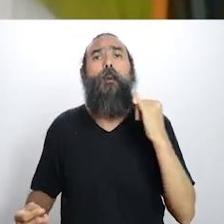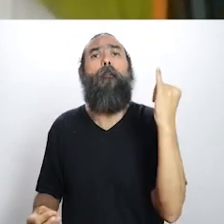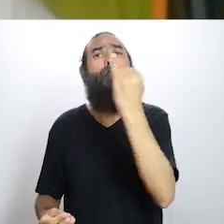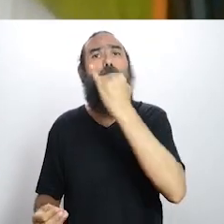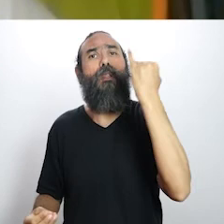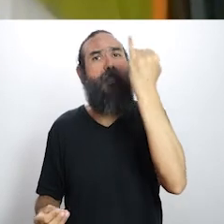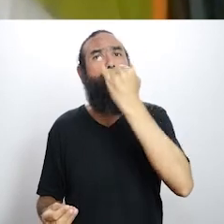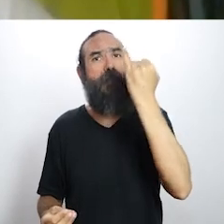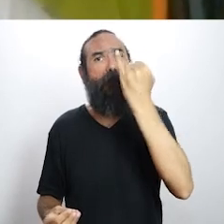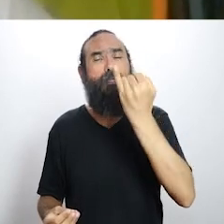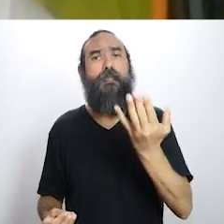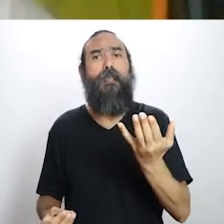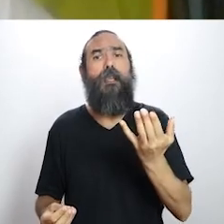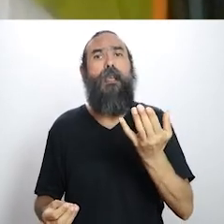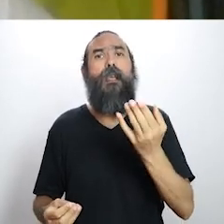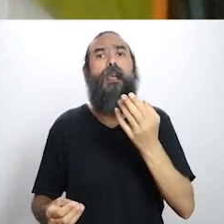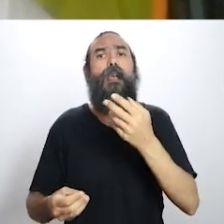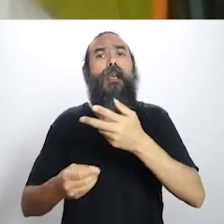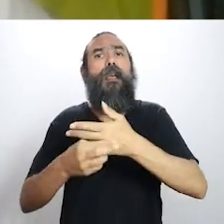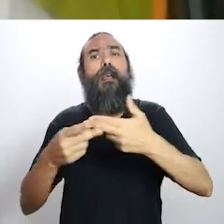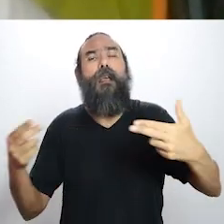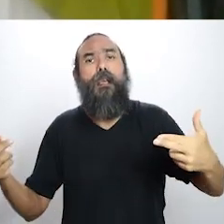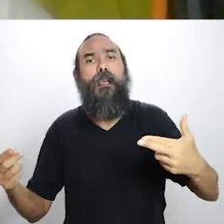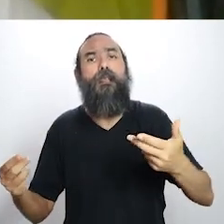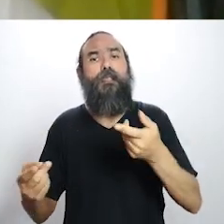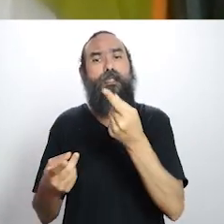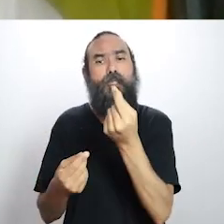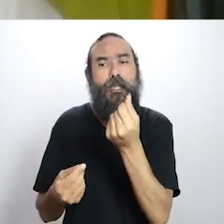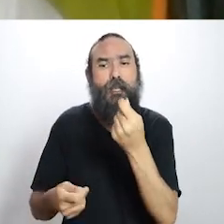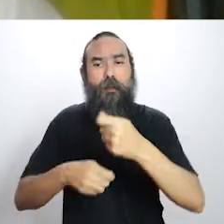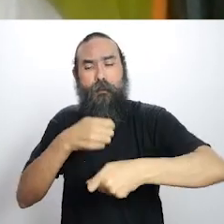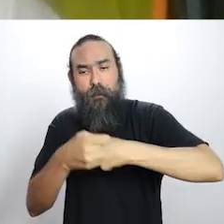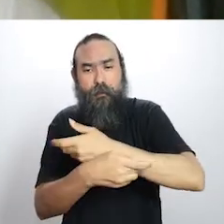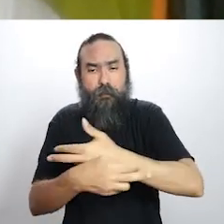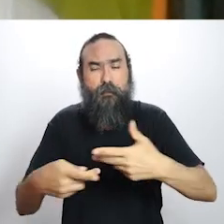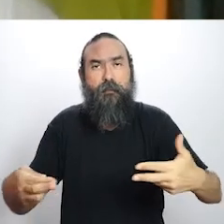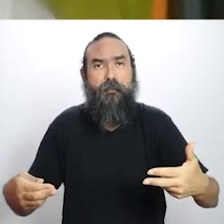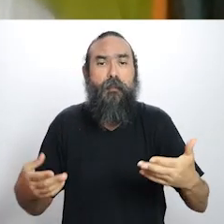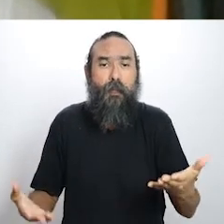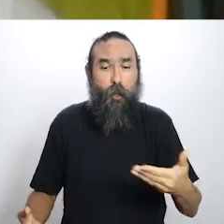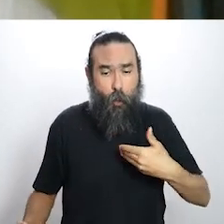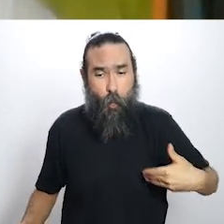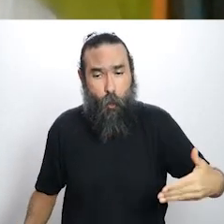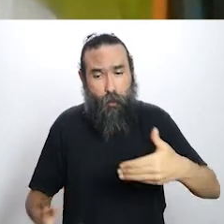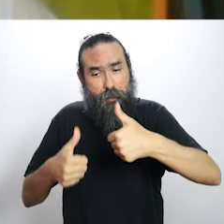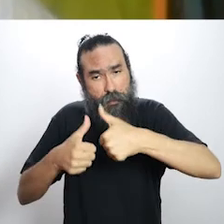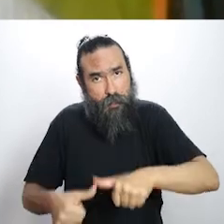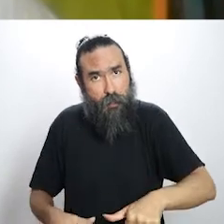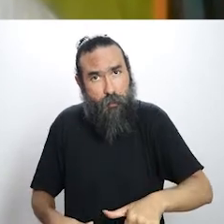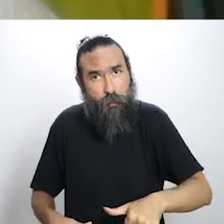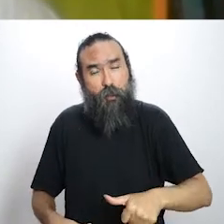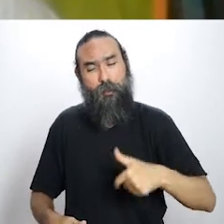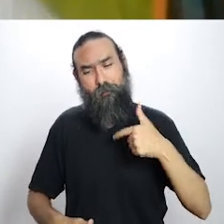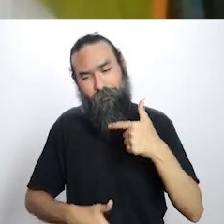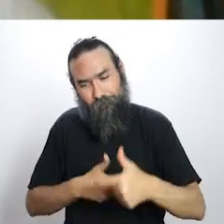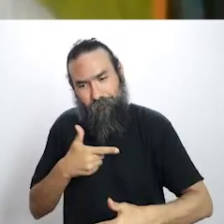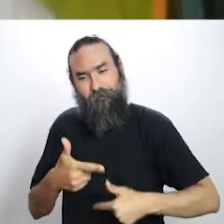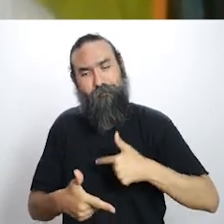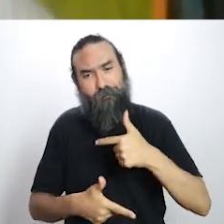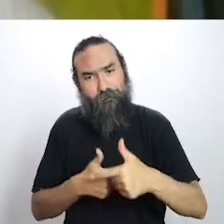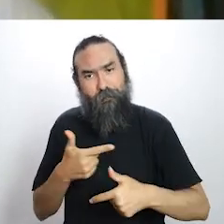simbólico, financeiro, pelo investido. E a gente está aí, fruto dessa